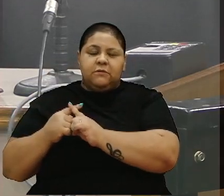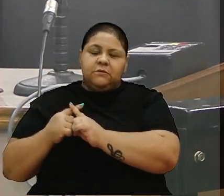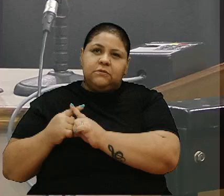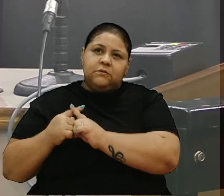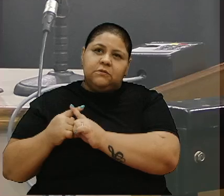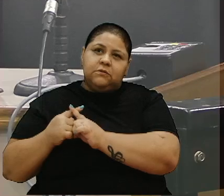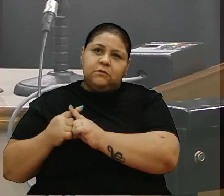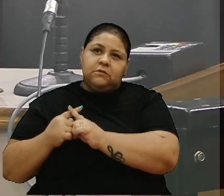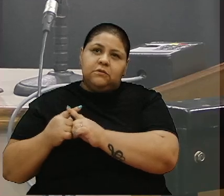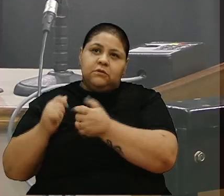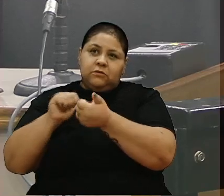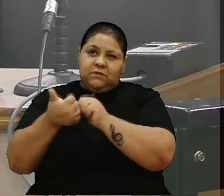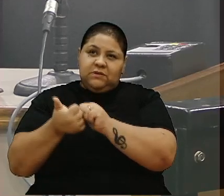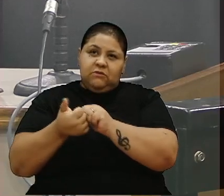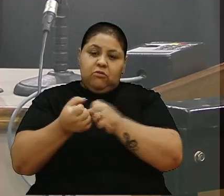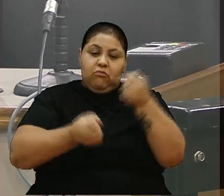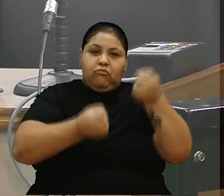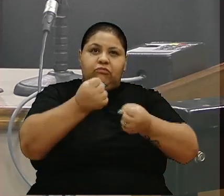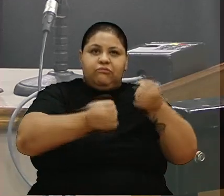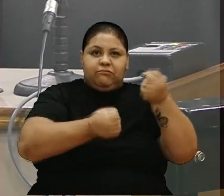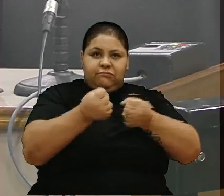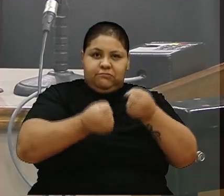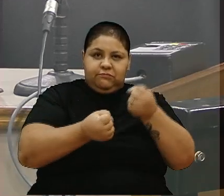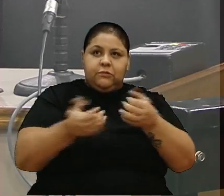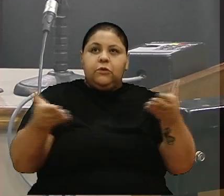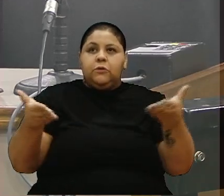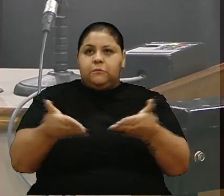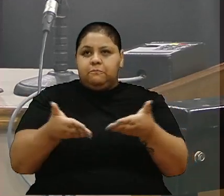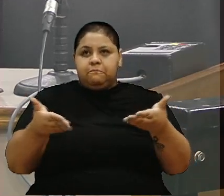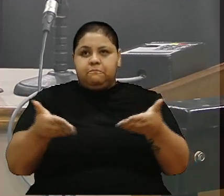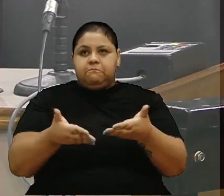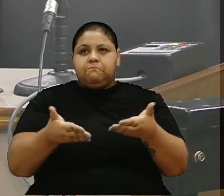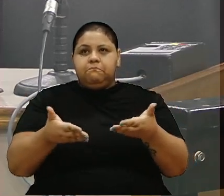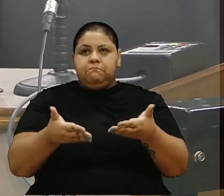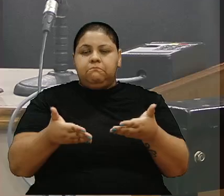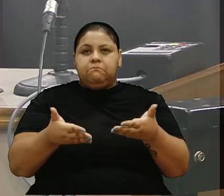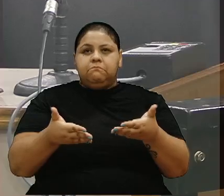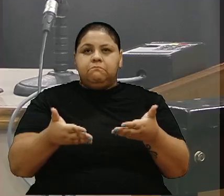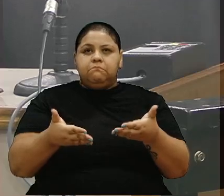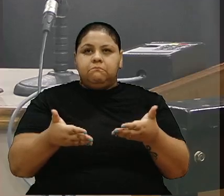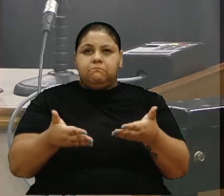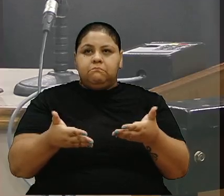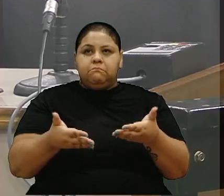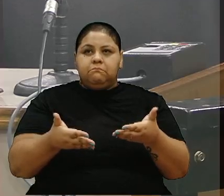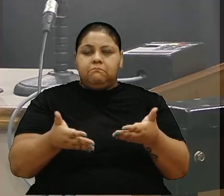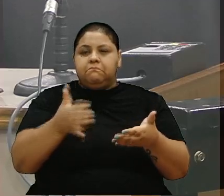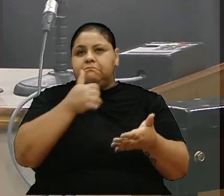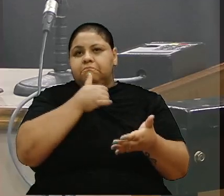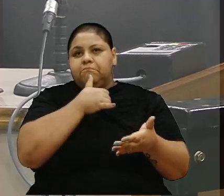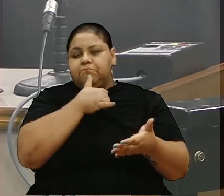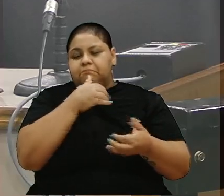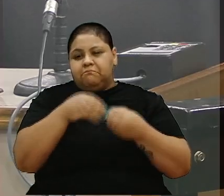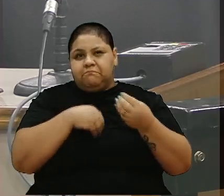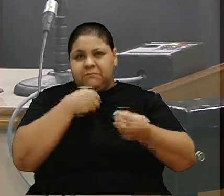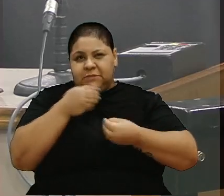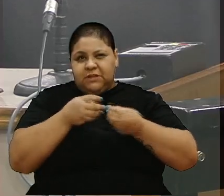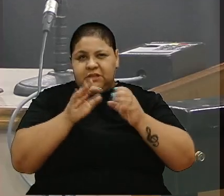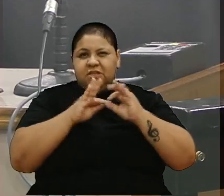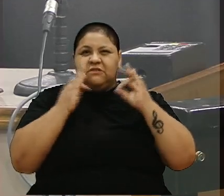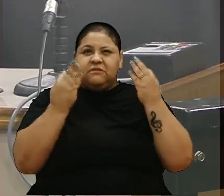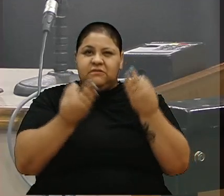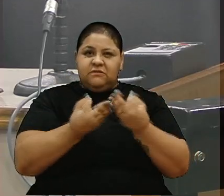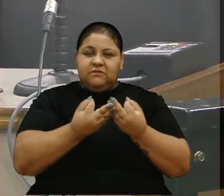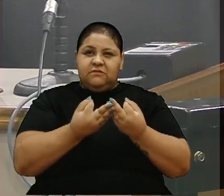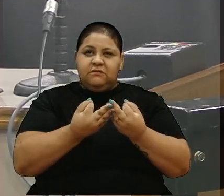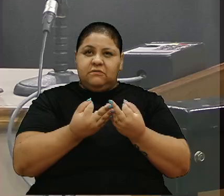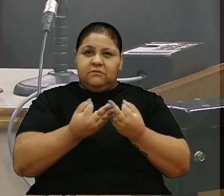do esporte do automobilismo. Então, eu quero fazer aqui, deixar o meu voto de pesar, de sentimento para a família, ele